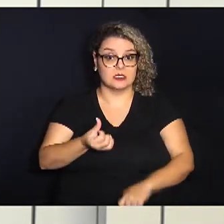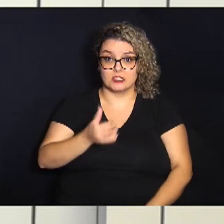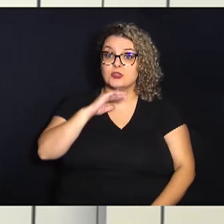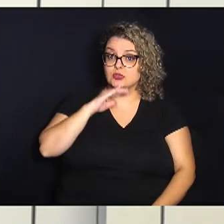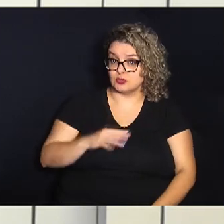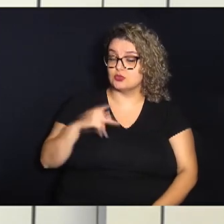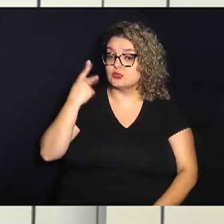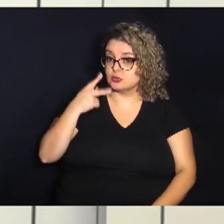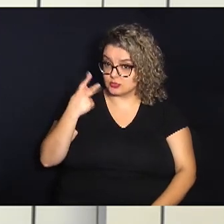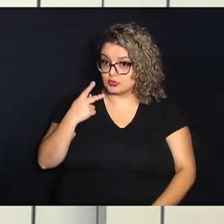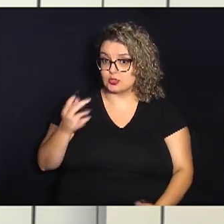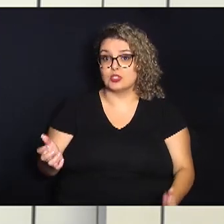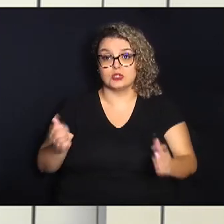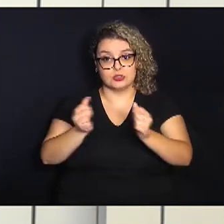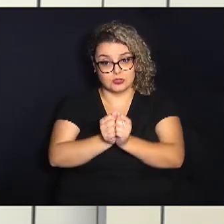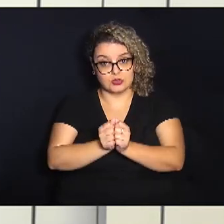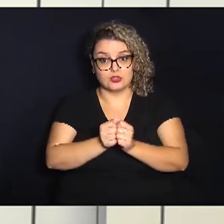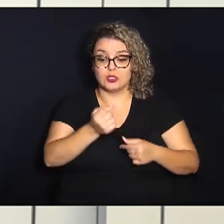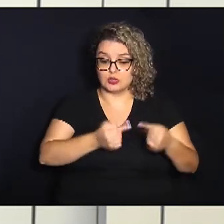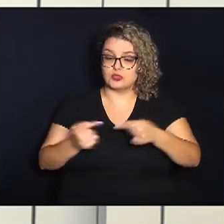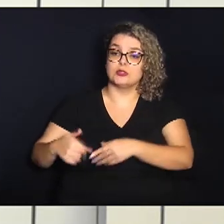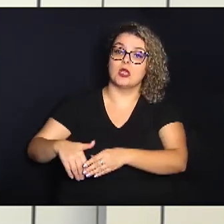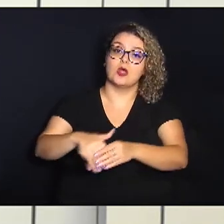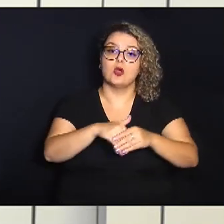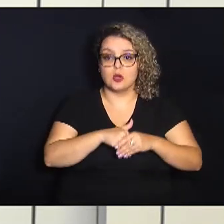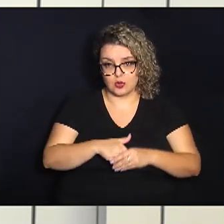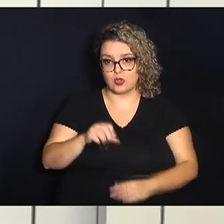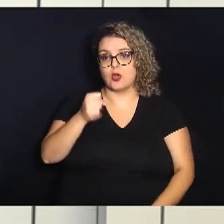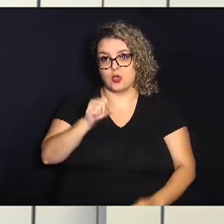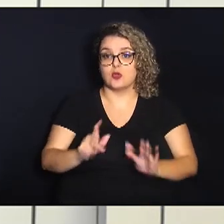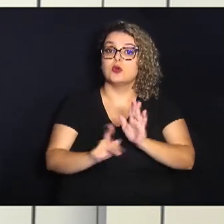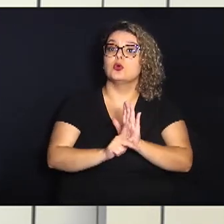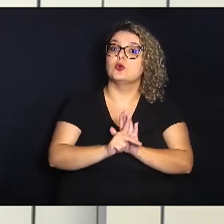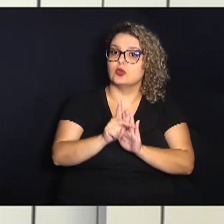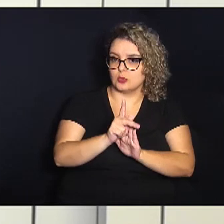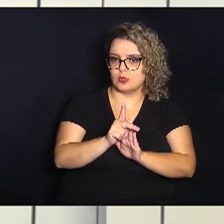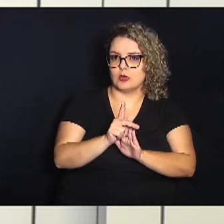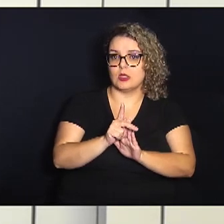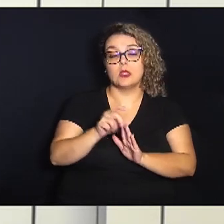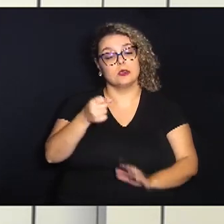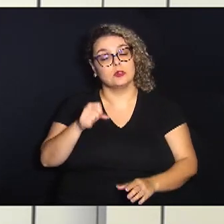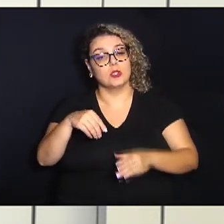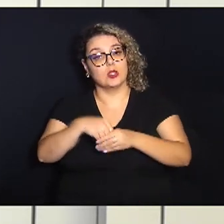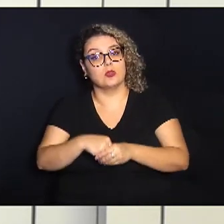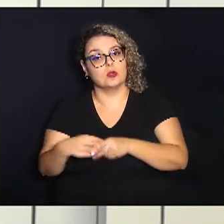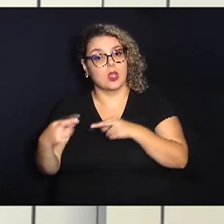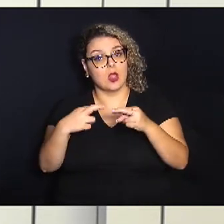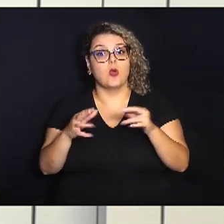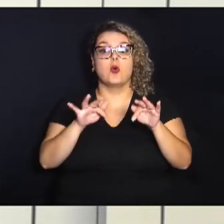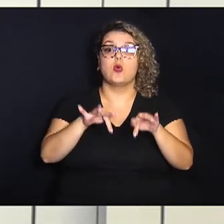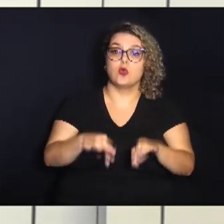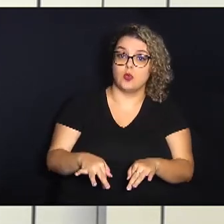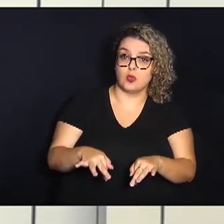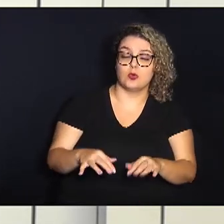os vereadores vão se reunir para discutir e votar 8 projetos. Entre eles está em análise final